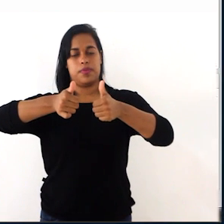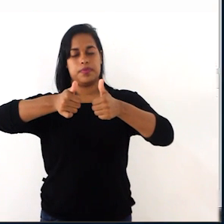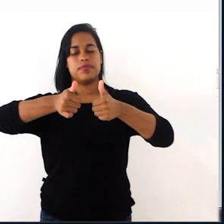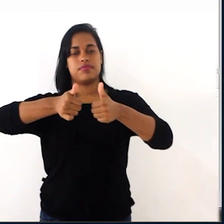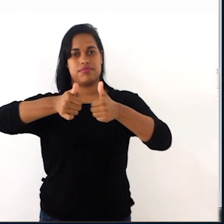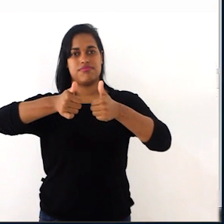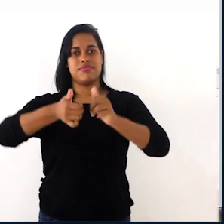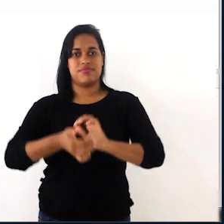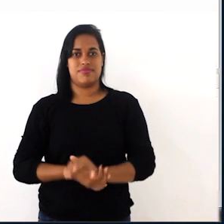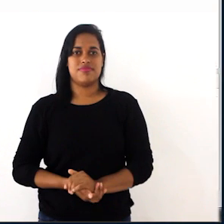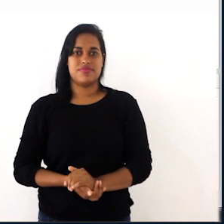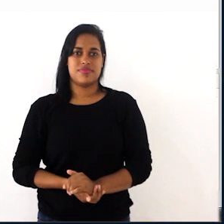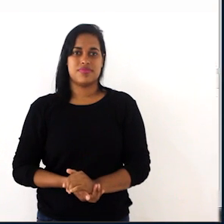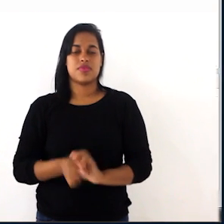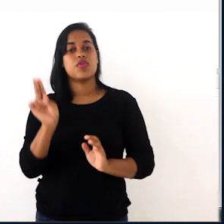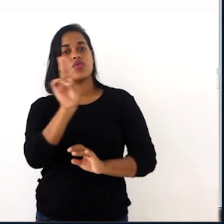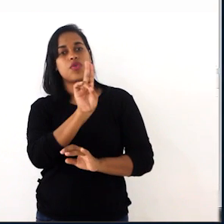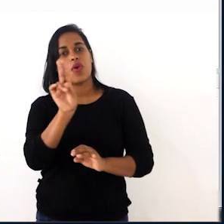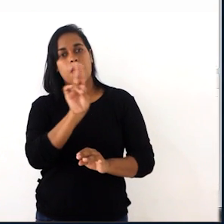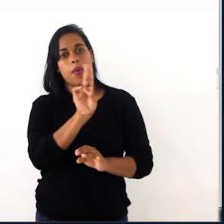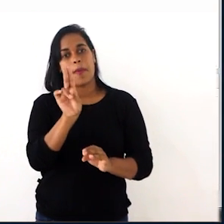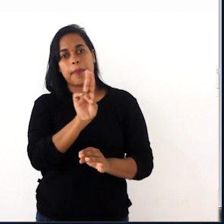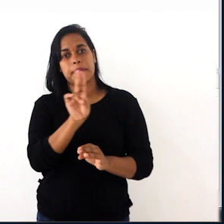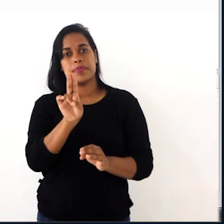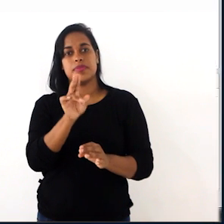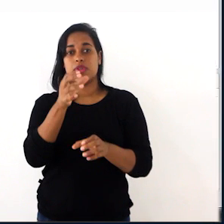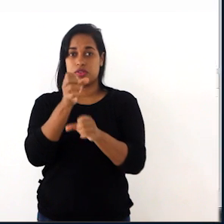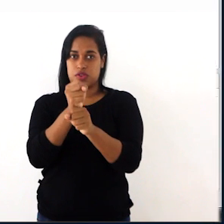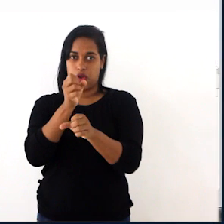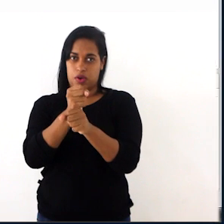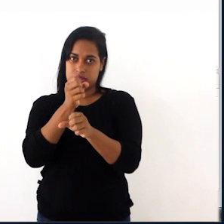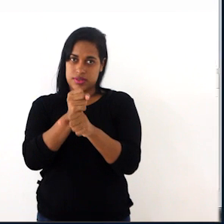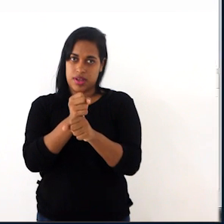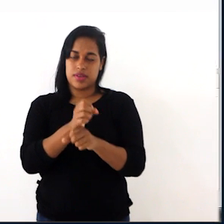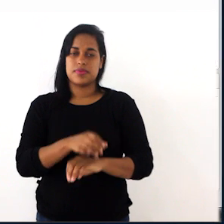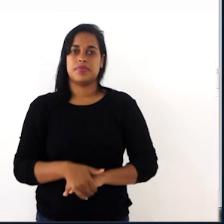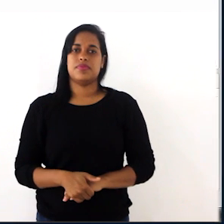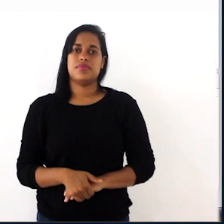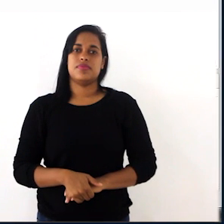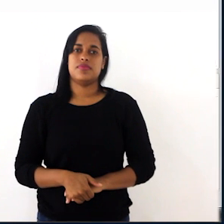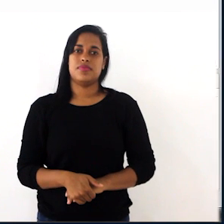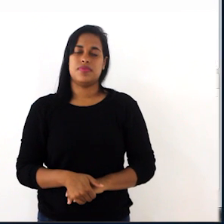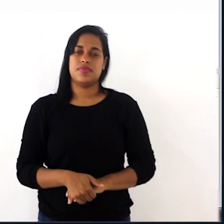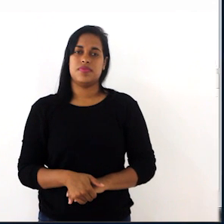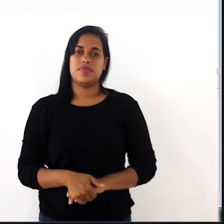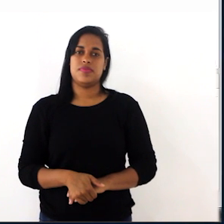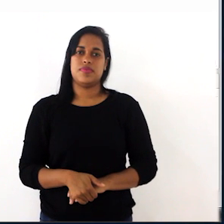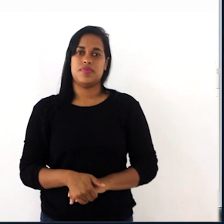Vou colocar aqui nome e nota.